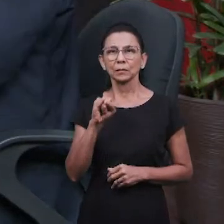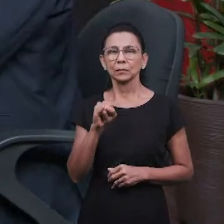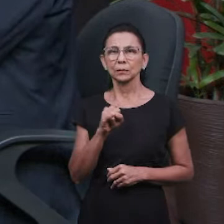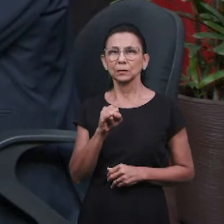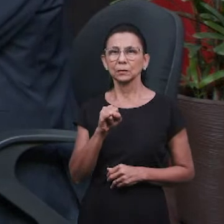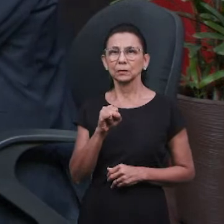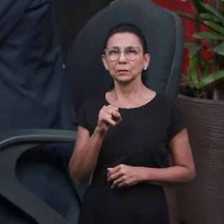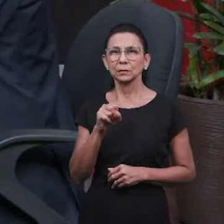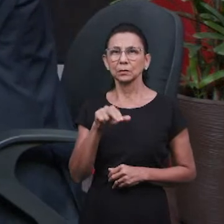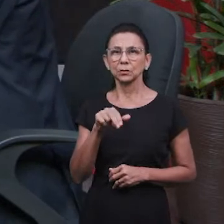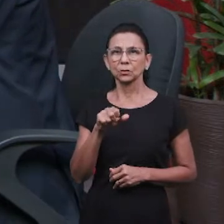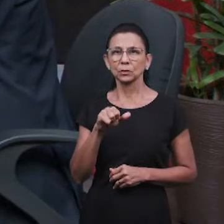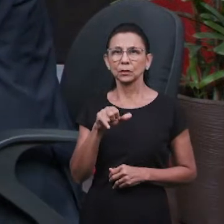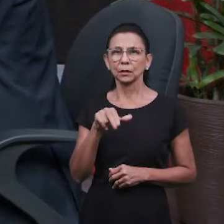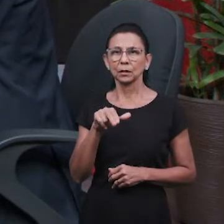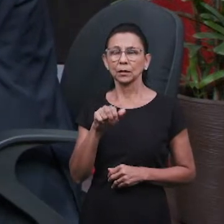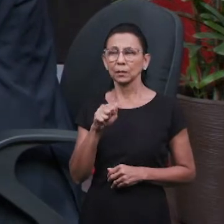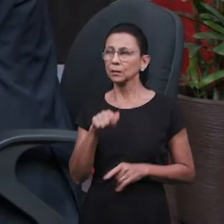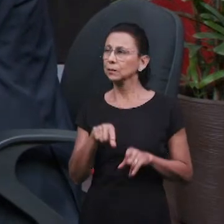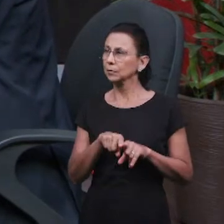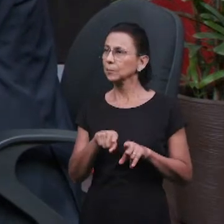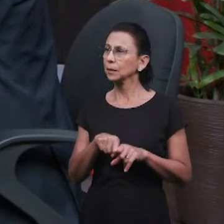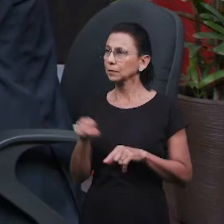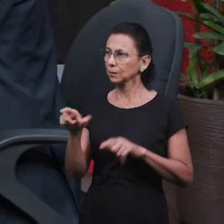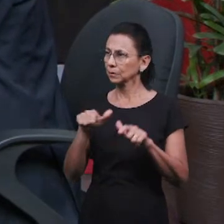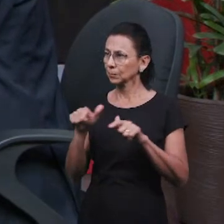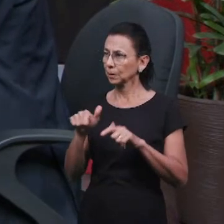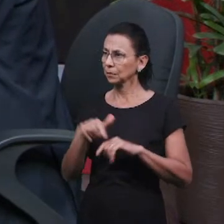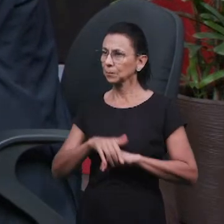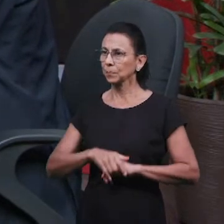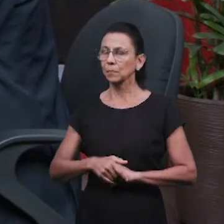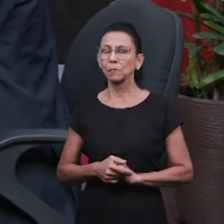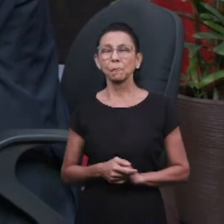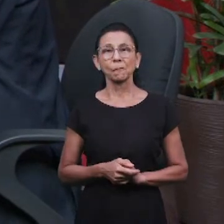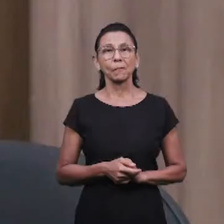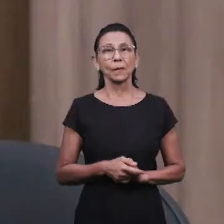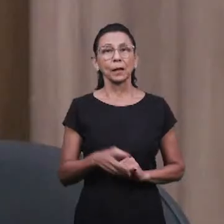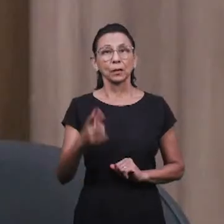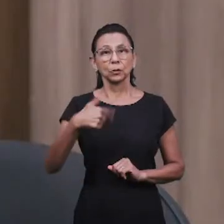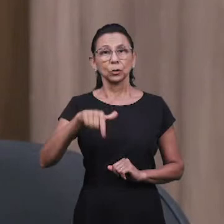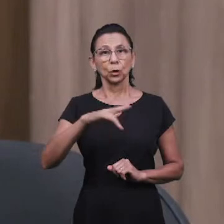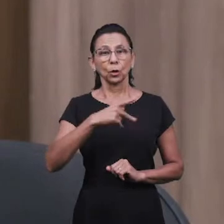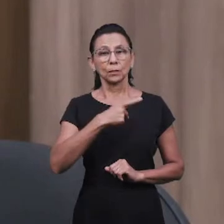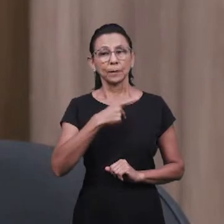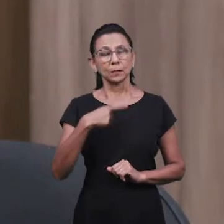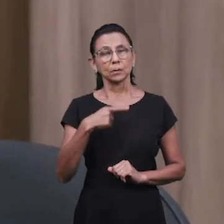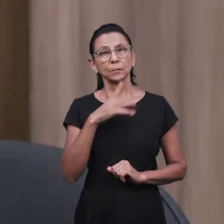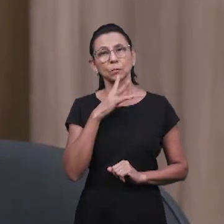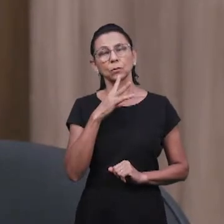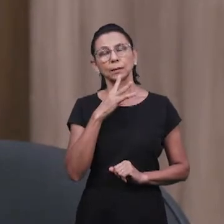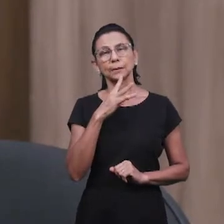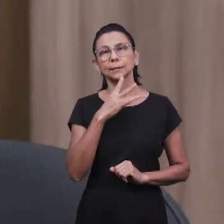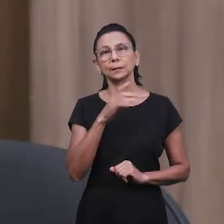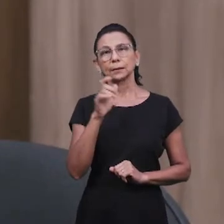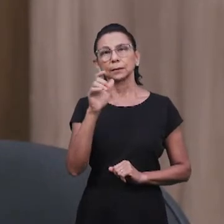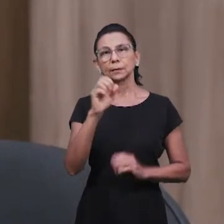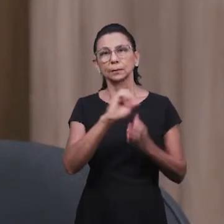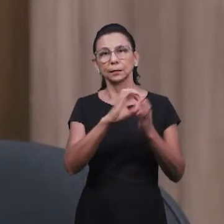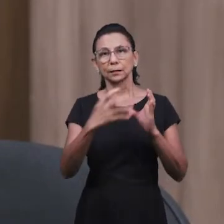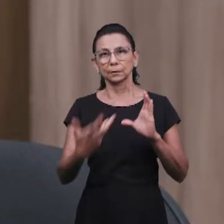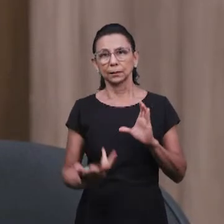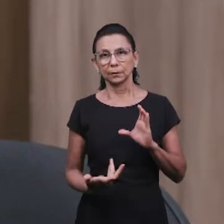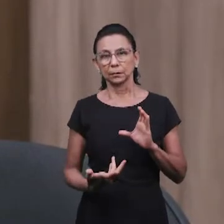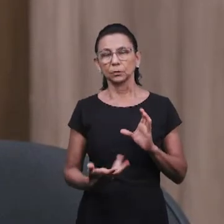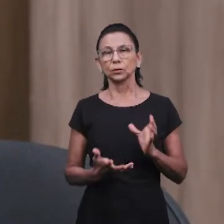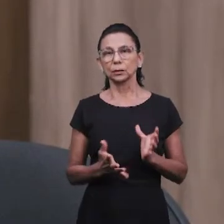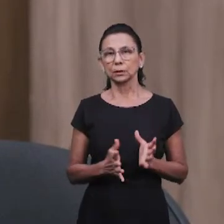é o seguinte, nós, pastores, precisamos conhecer um pouco esse campo do autismo, sabe por quê? Isso é importante. Porque, na